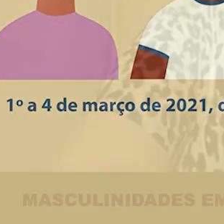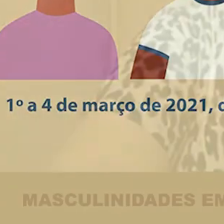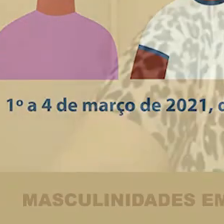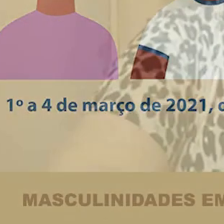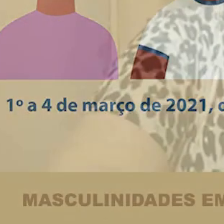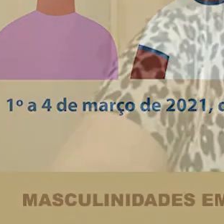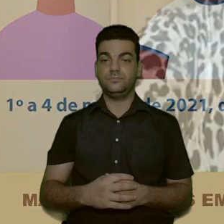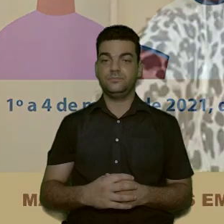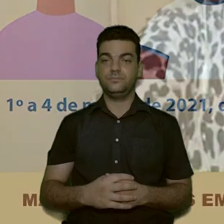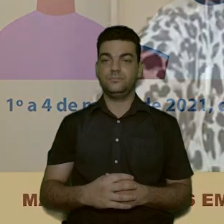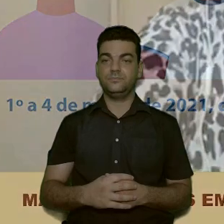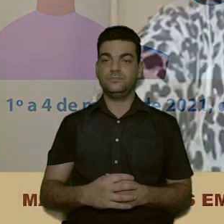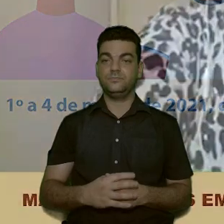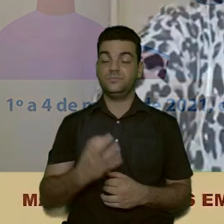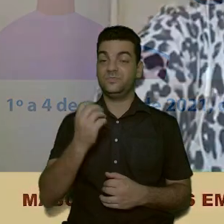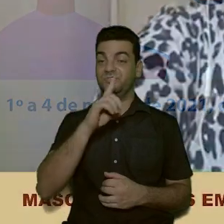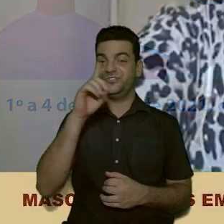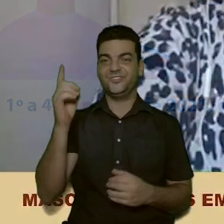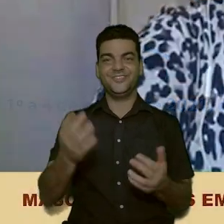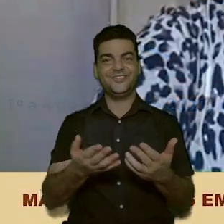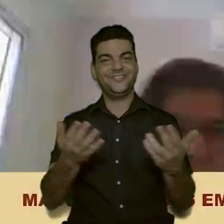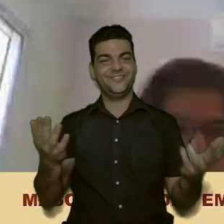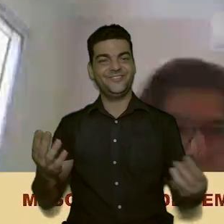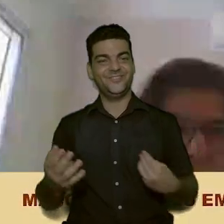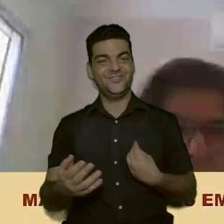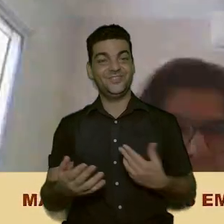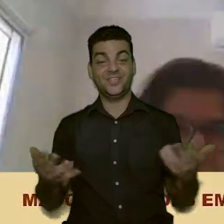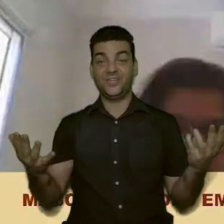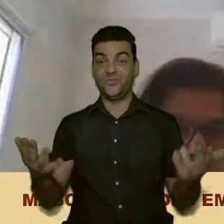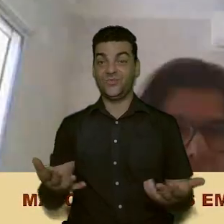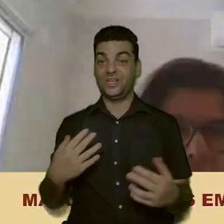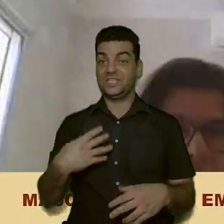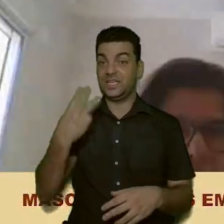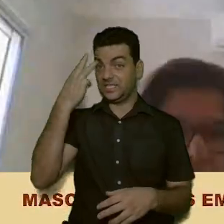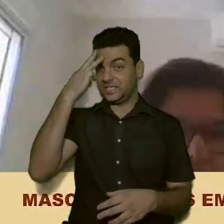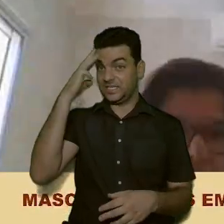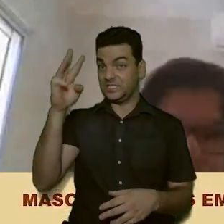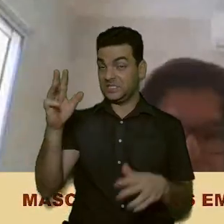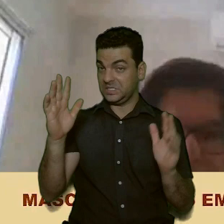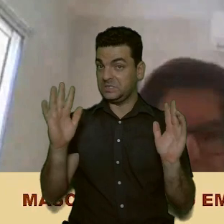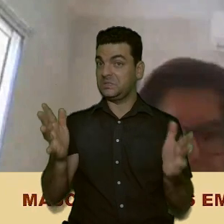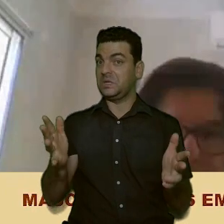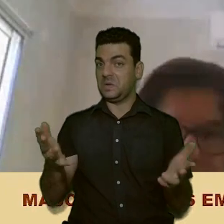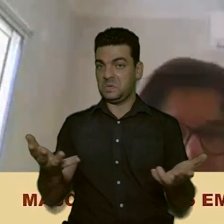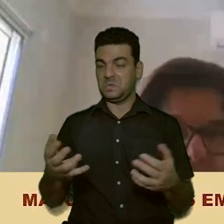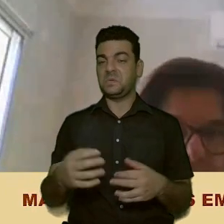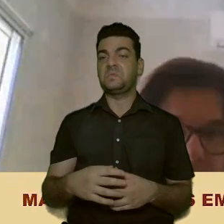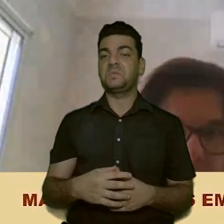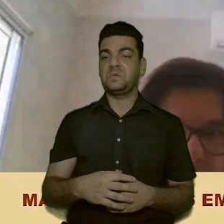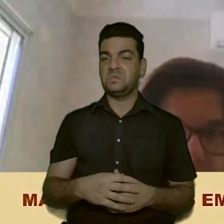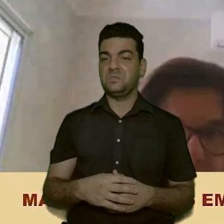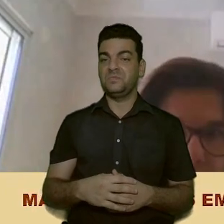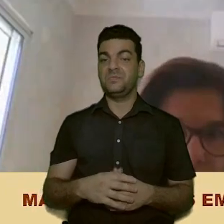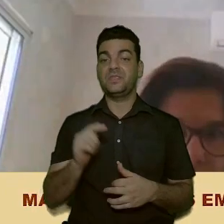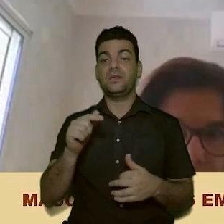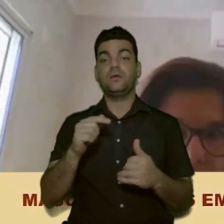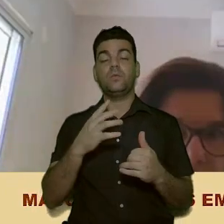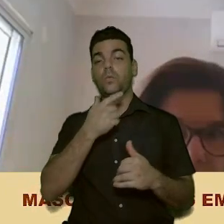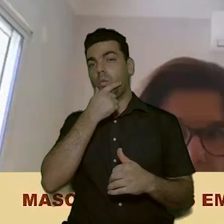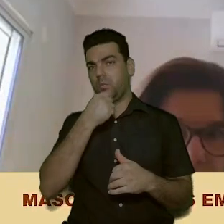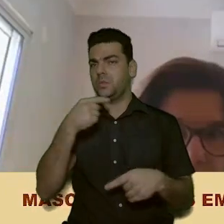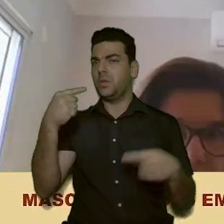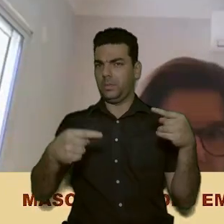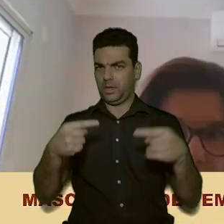Bom dia a todas as pessoas presentes, hoje no nosso terceiro dia de evento, o evento Masculinidades em